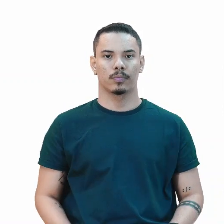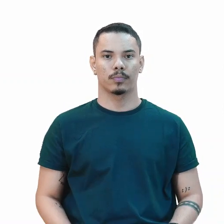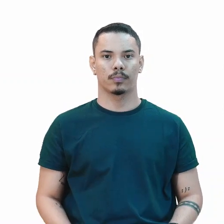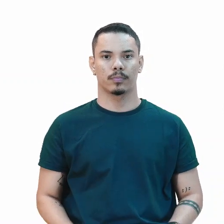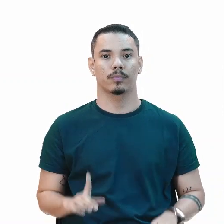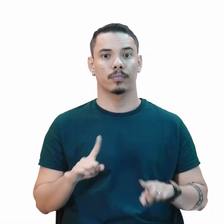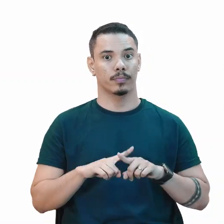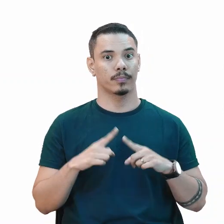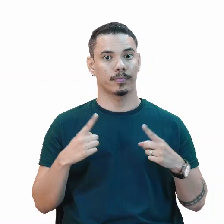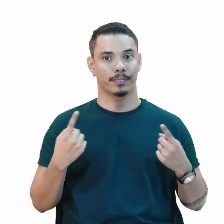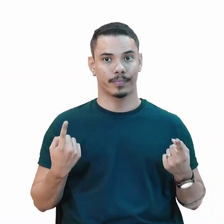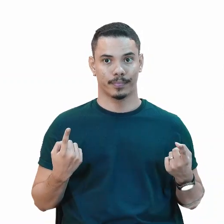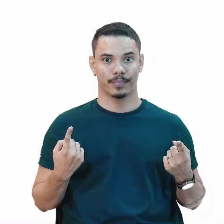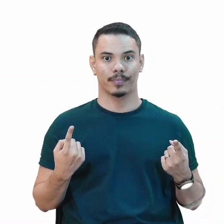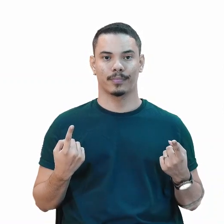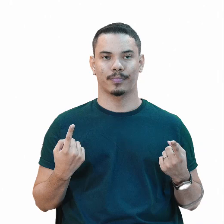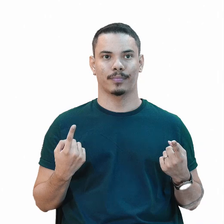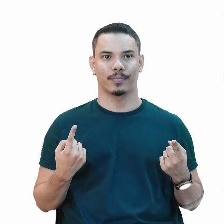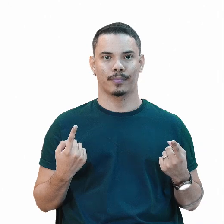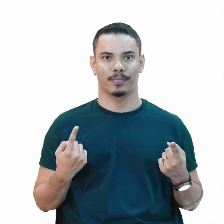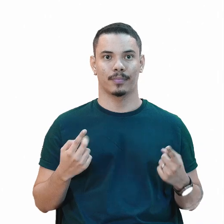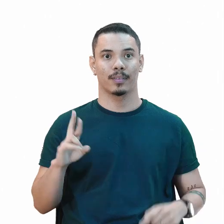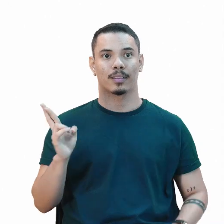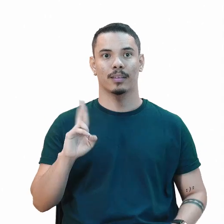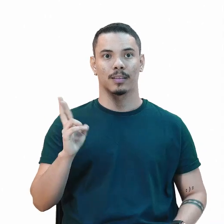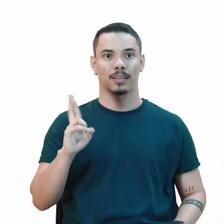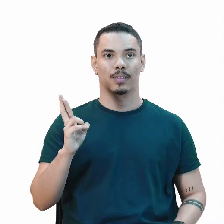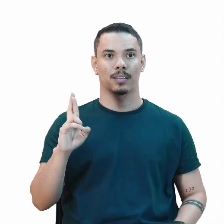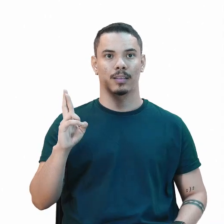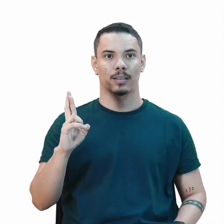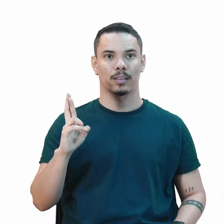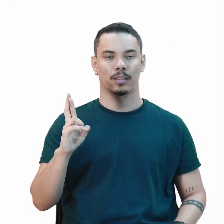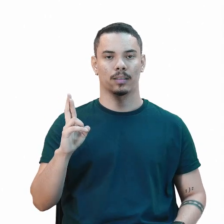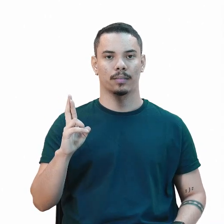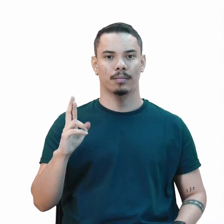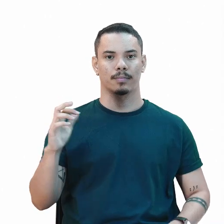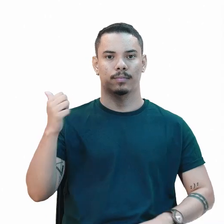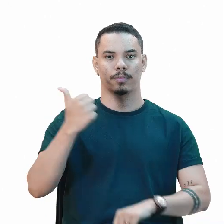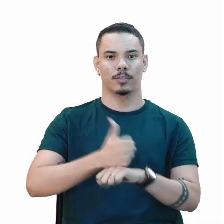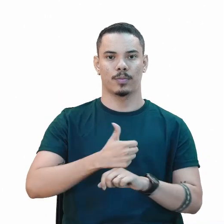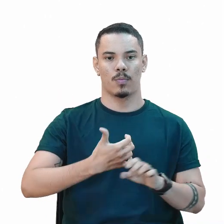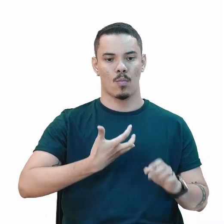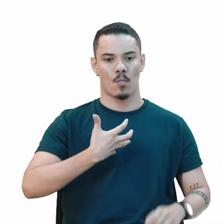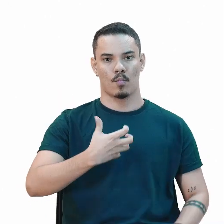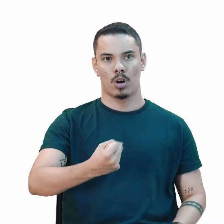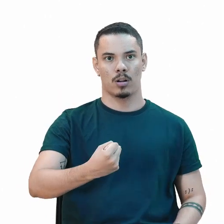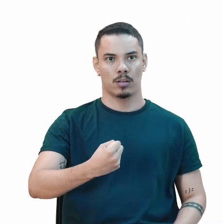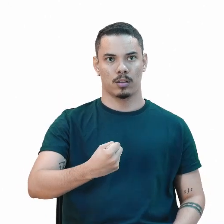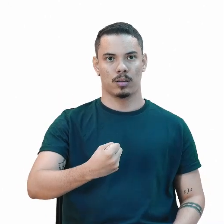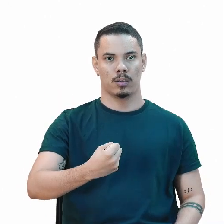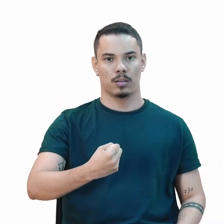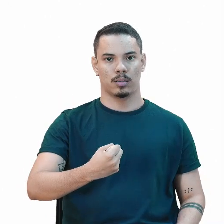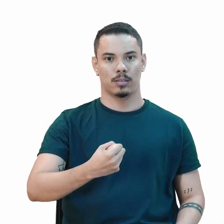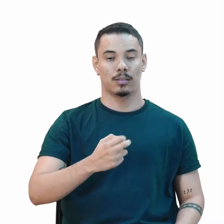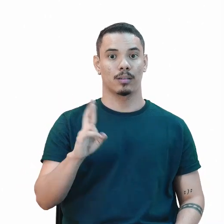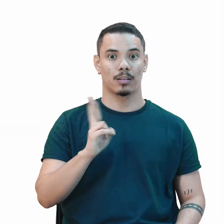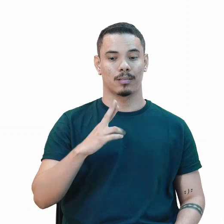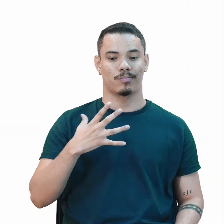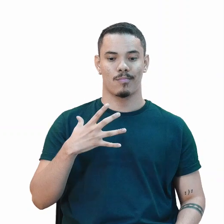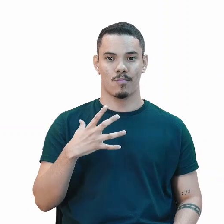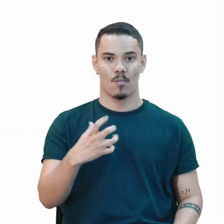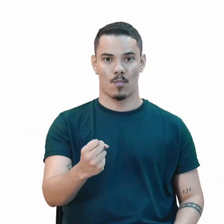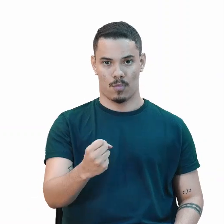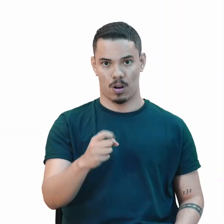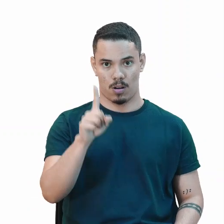Mas quem a substituiu é mau? Desculpa, mas quem a subtraiu